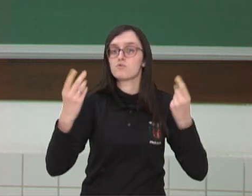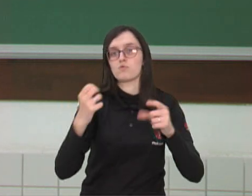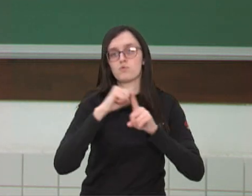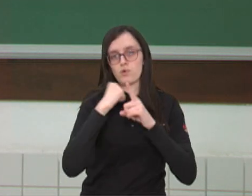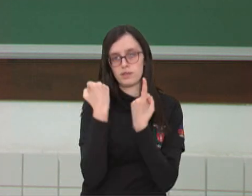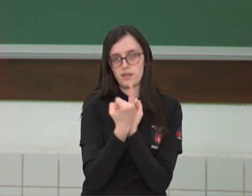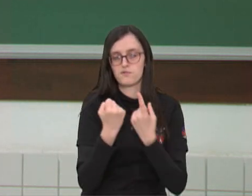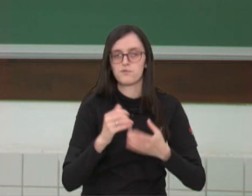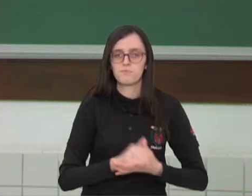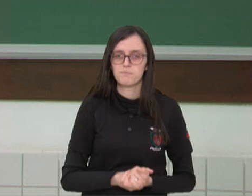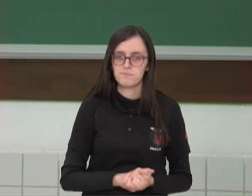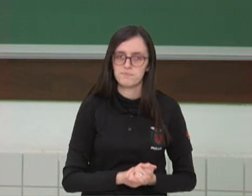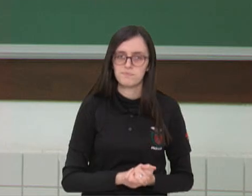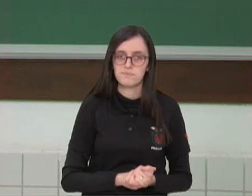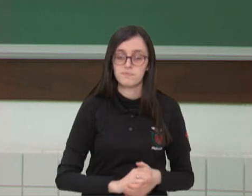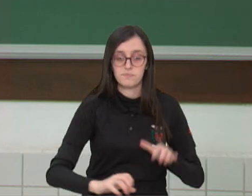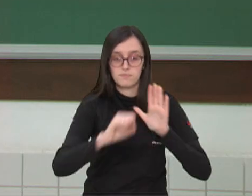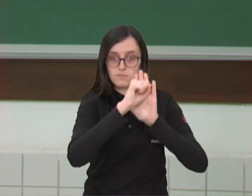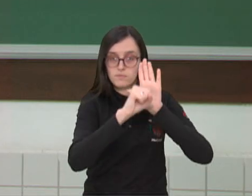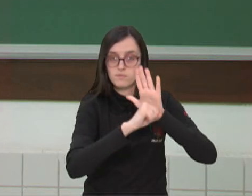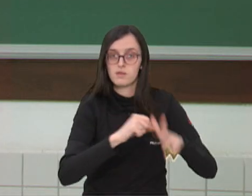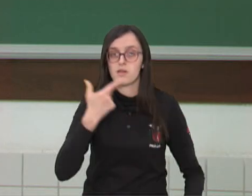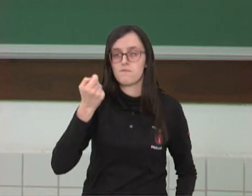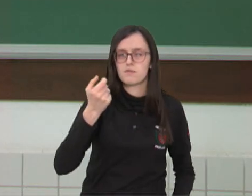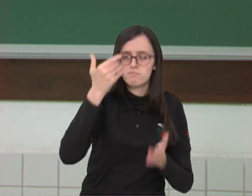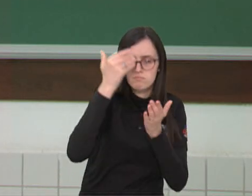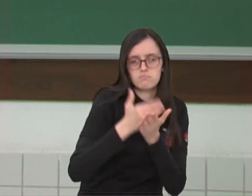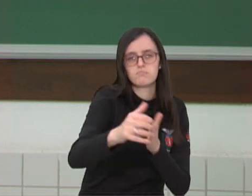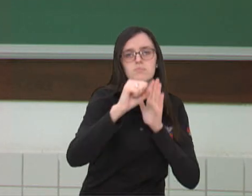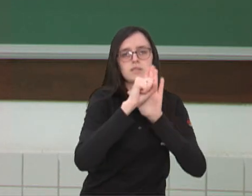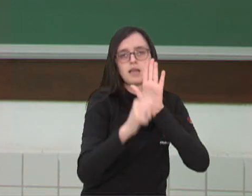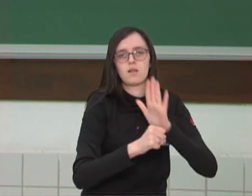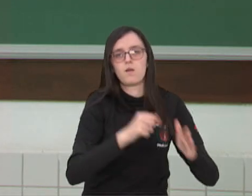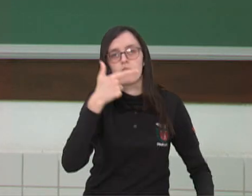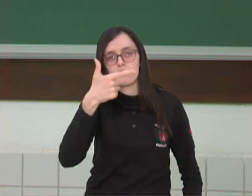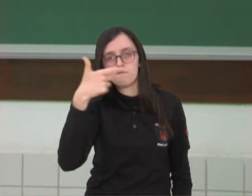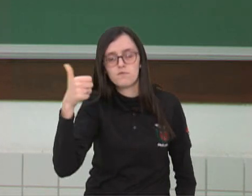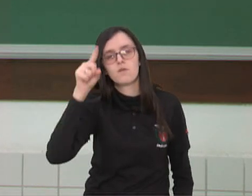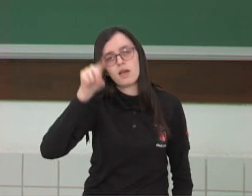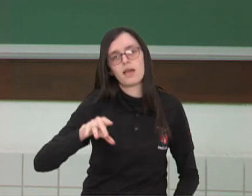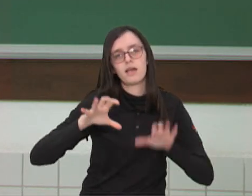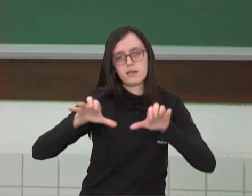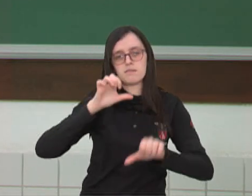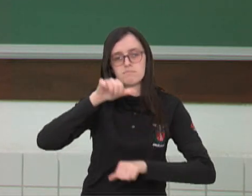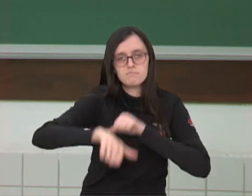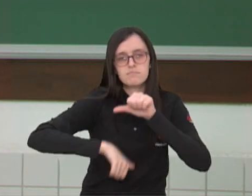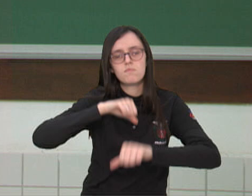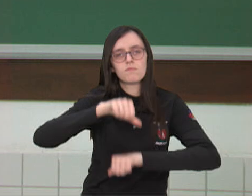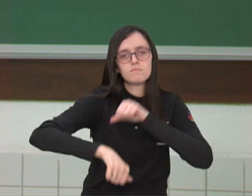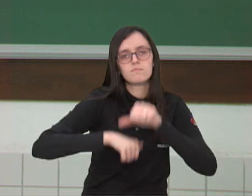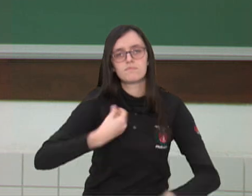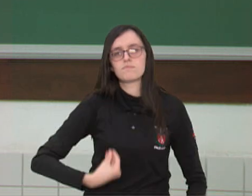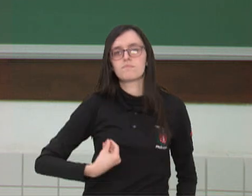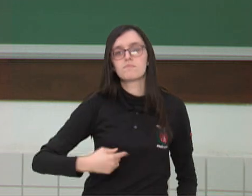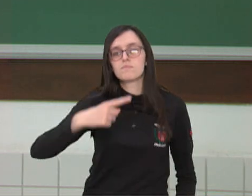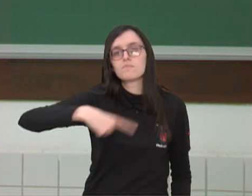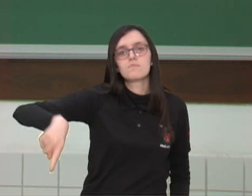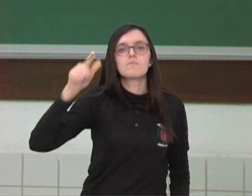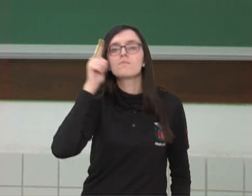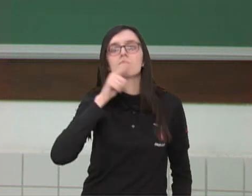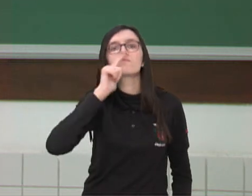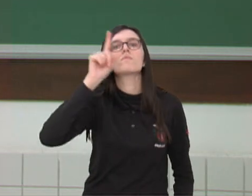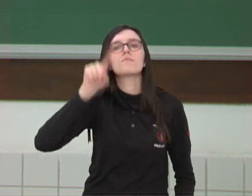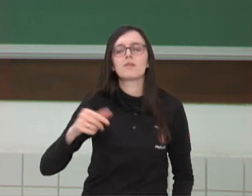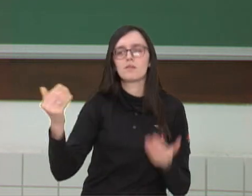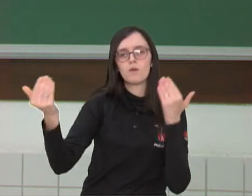sociedade. Então, o século XX e esse iniciozinho do século XXI trazem essas transformações onde você consegue fazer